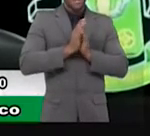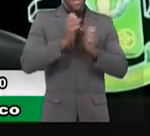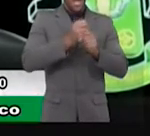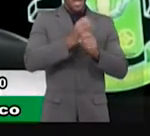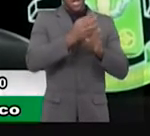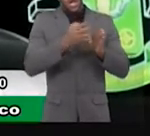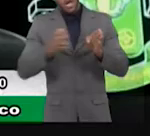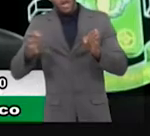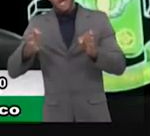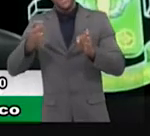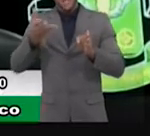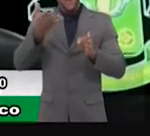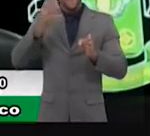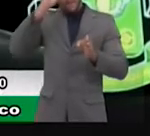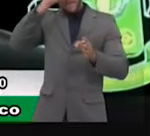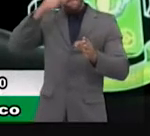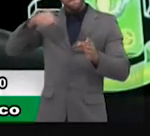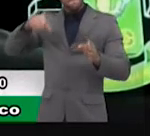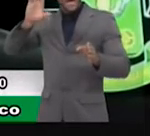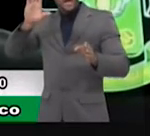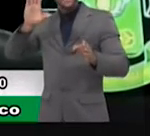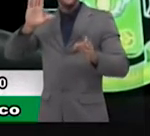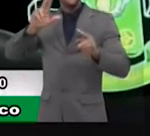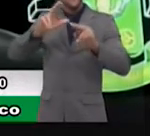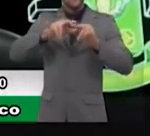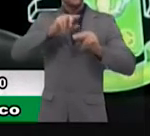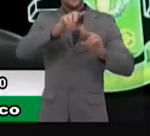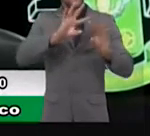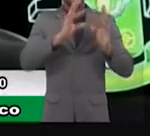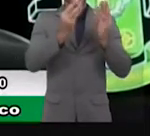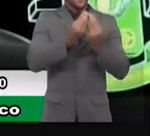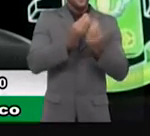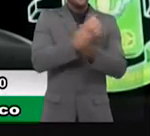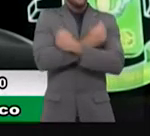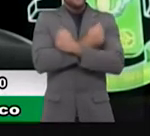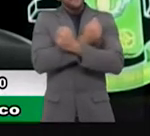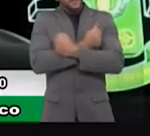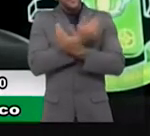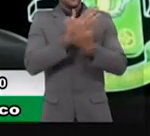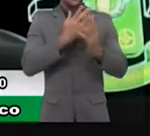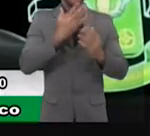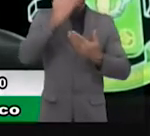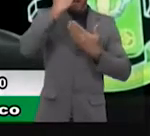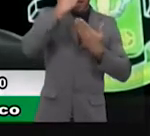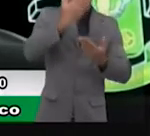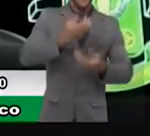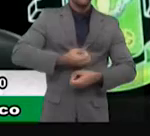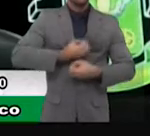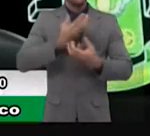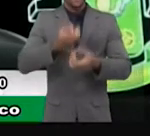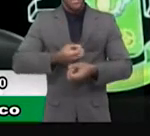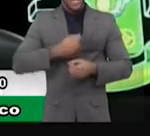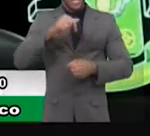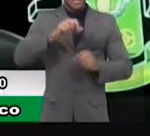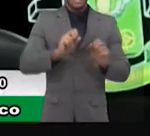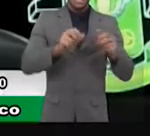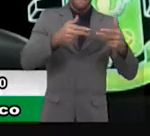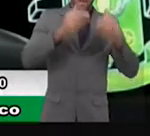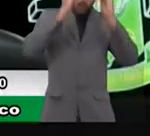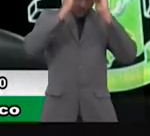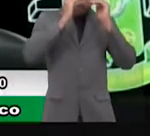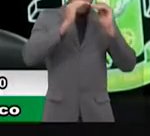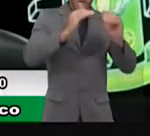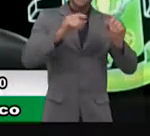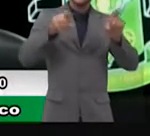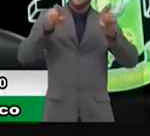abençoe, vereador, você e sua família. Muito obrigado por sua amizade e pode ter certeza que essa Câmara Municipal respeita a Vossa Excelência, os funcionários